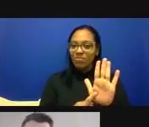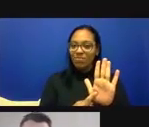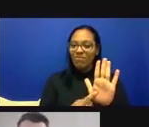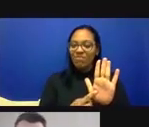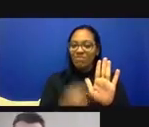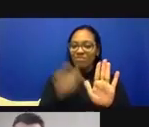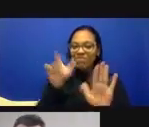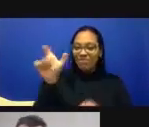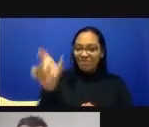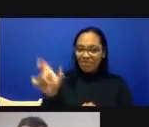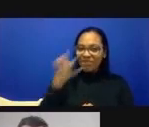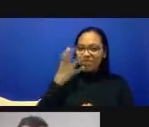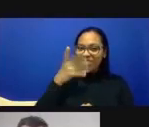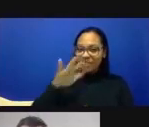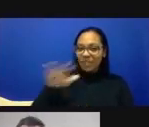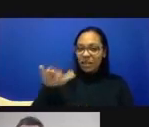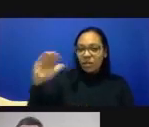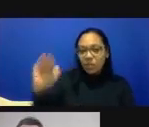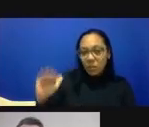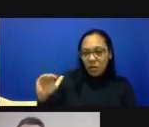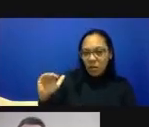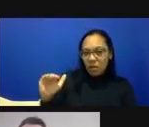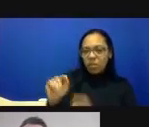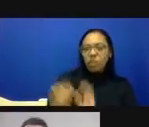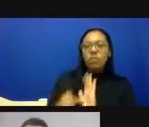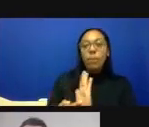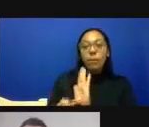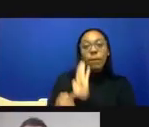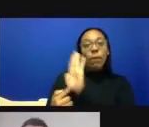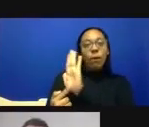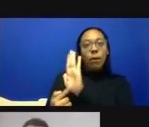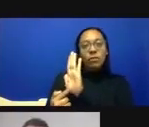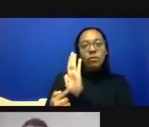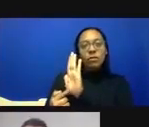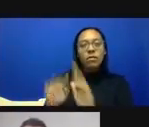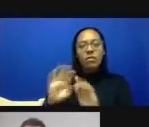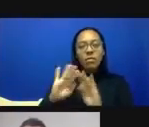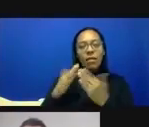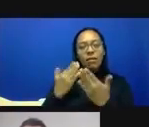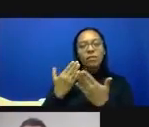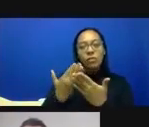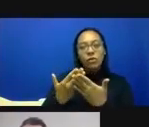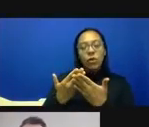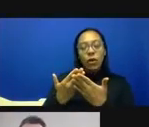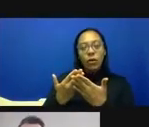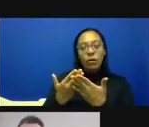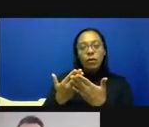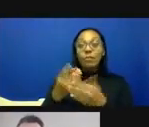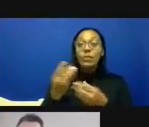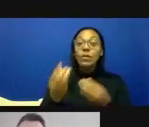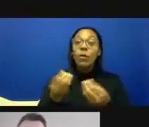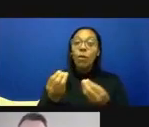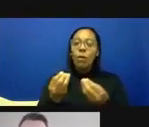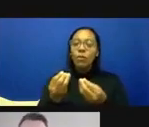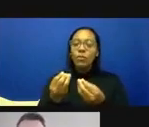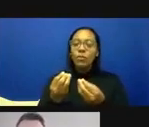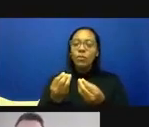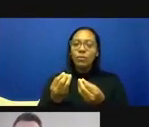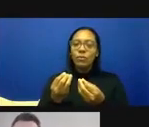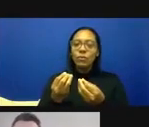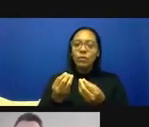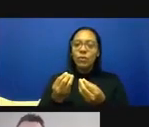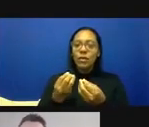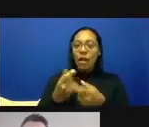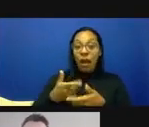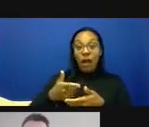Crianças menores, elas acabam dando sinais na escola, inclusive. Às vezes o rendimento, uma